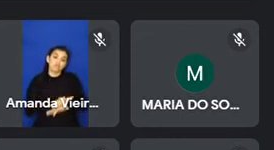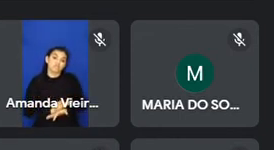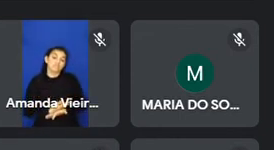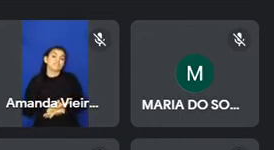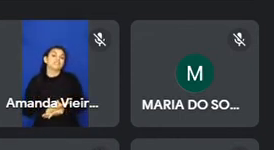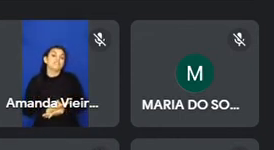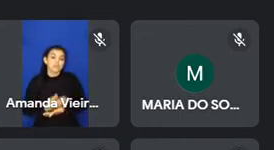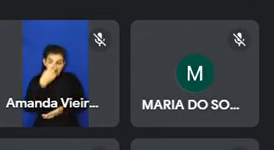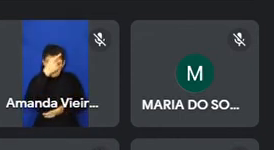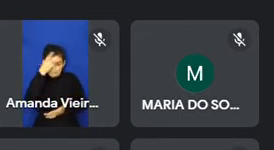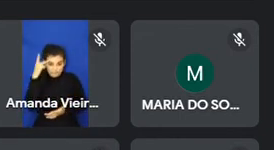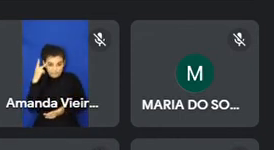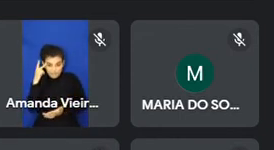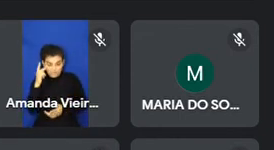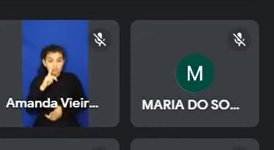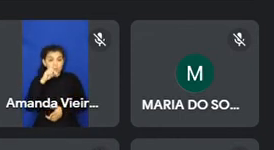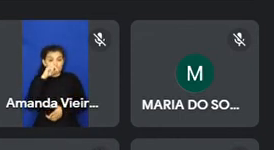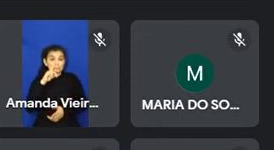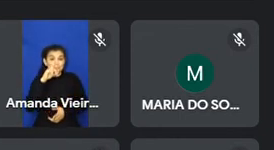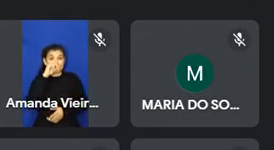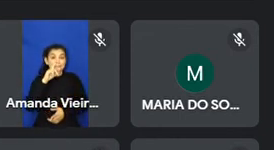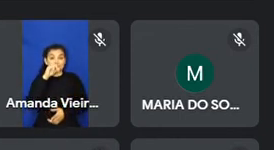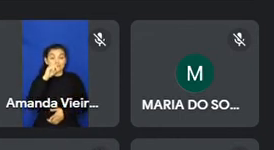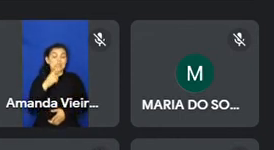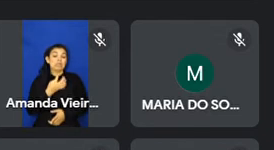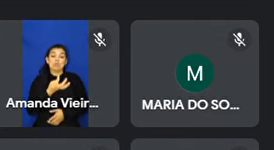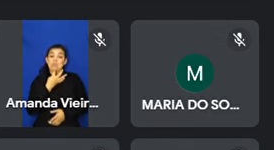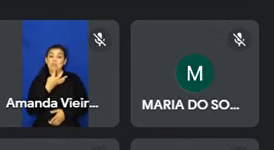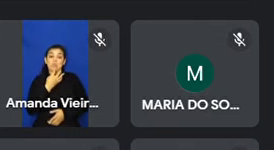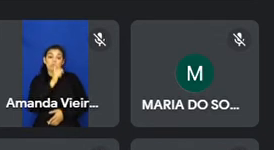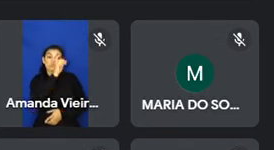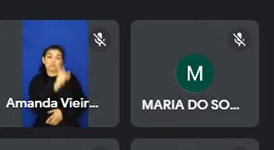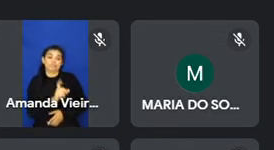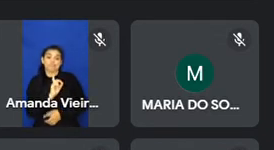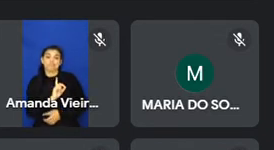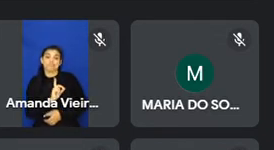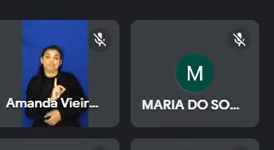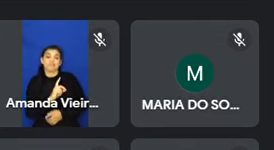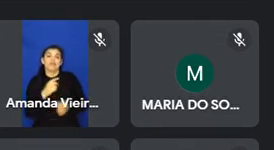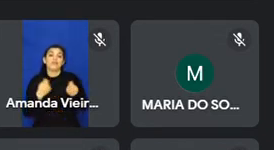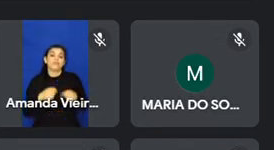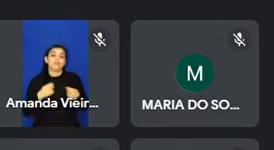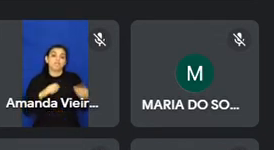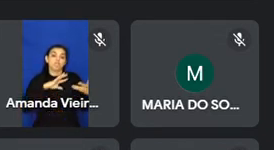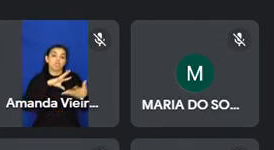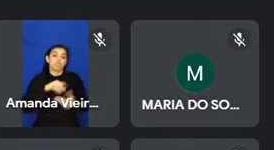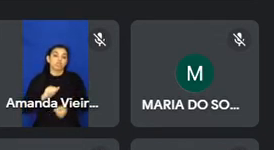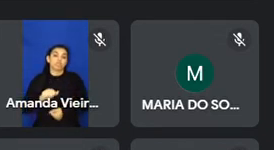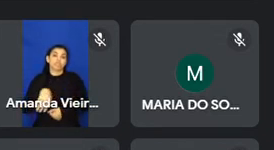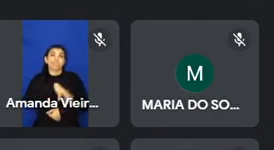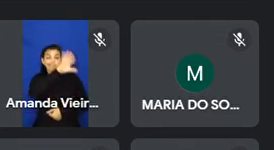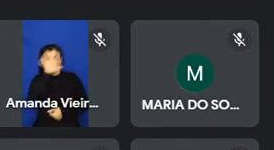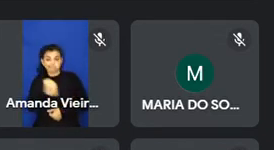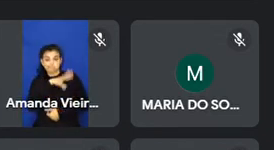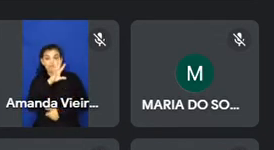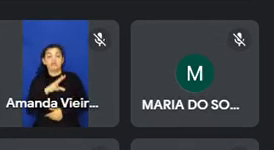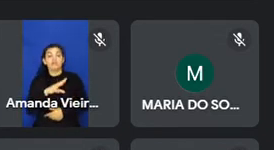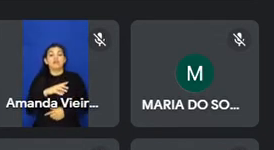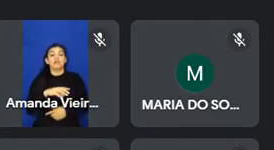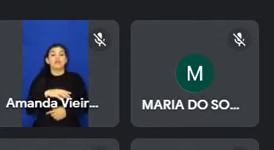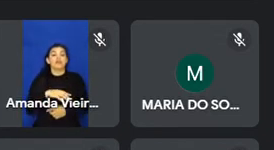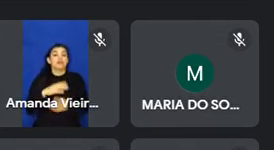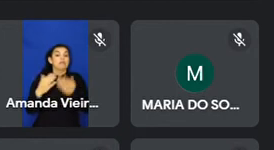né? Porque não se sabia. Mas é o que a gente tem que comparar, a situação global, né? A situação macro, com as